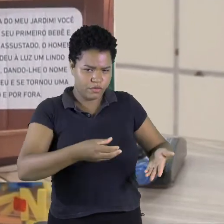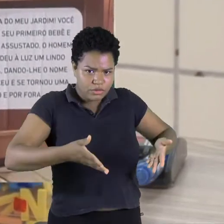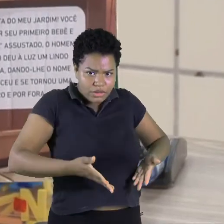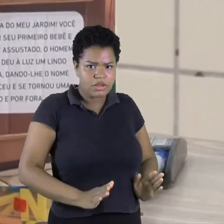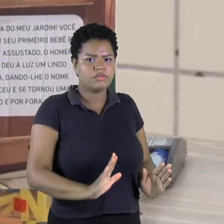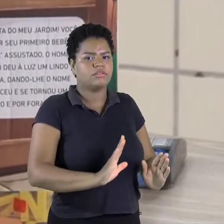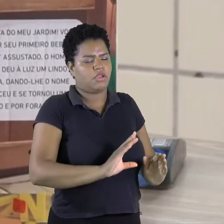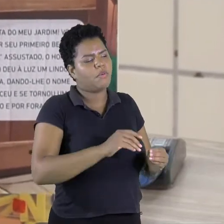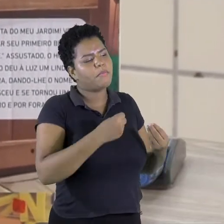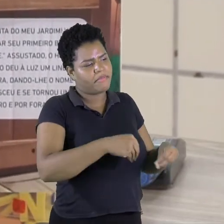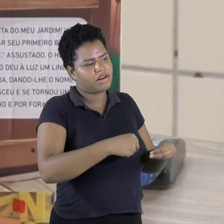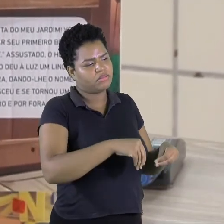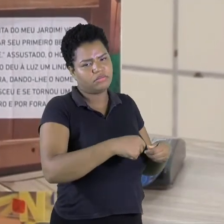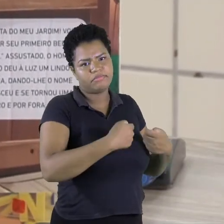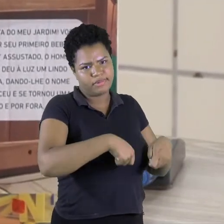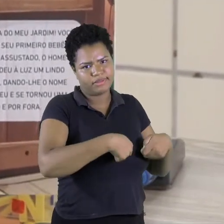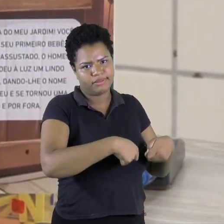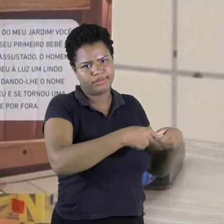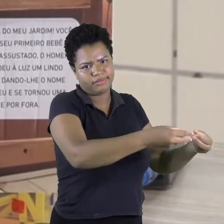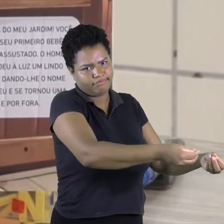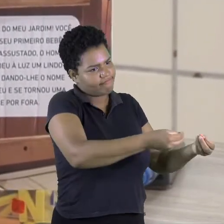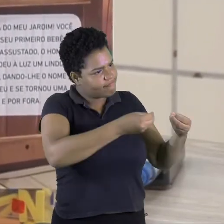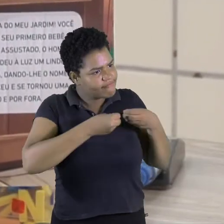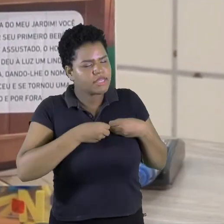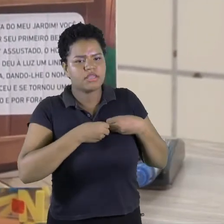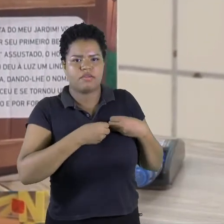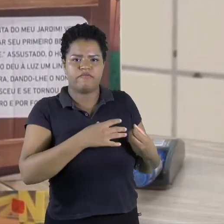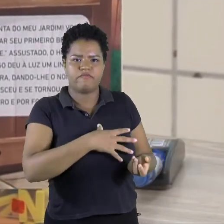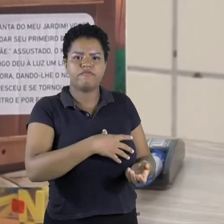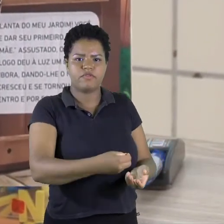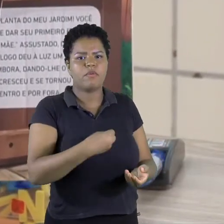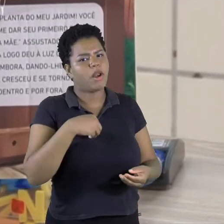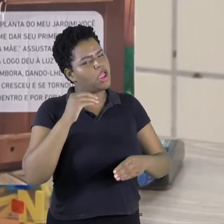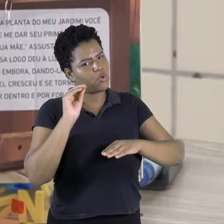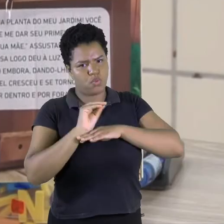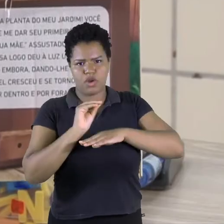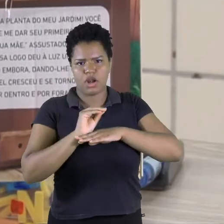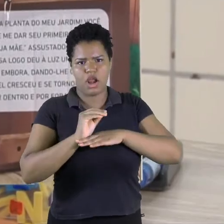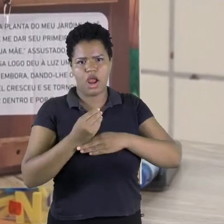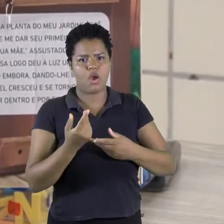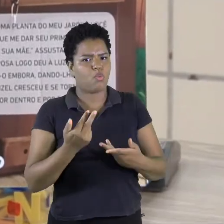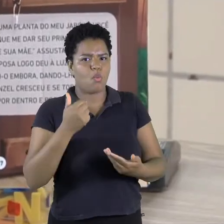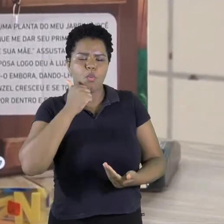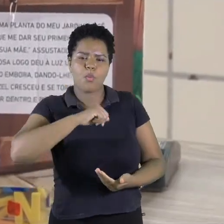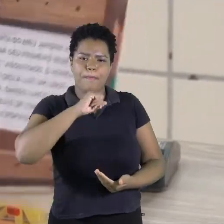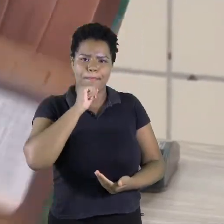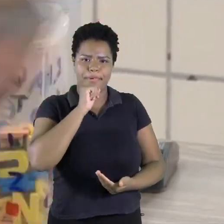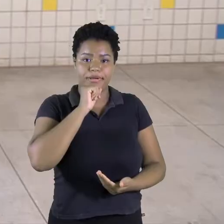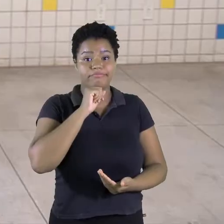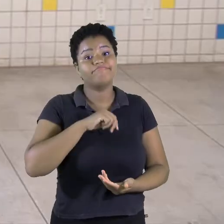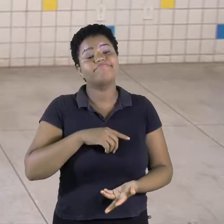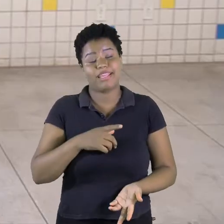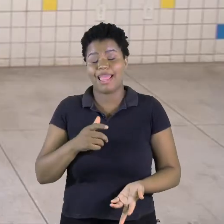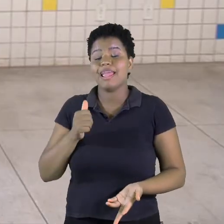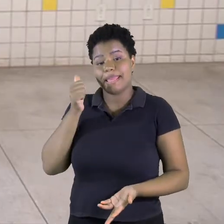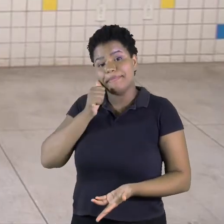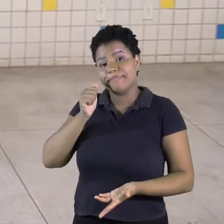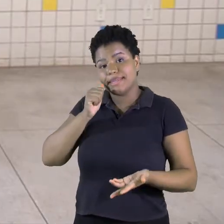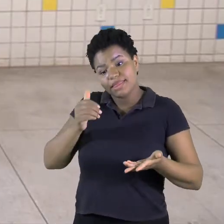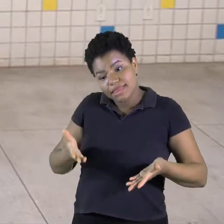que dar o filho para ela criar como se fosse a mãe. E nisso nasceu a menina